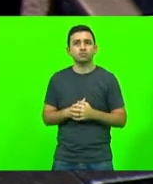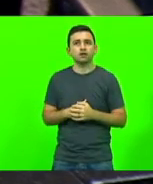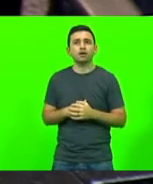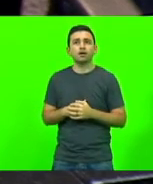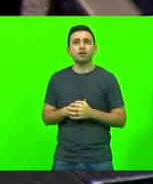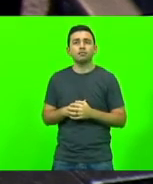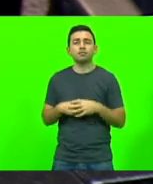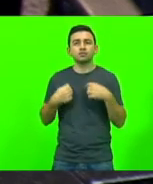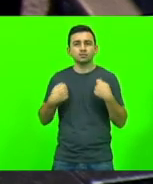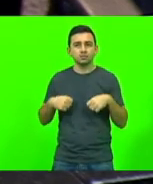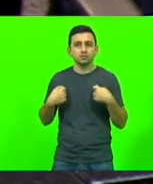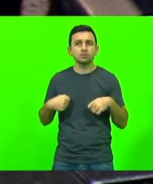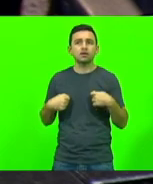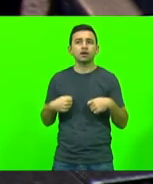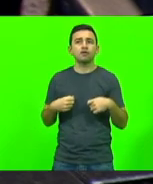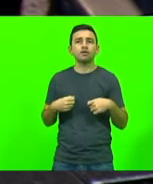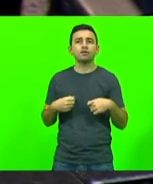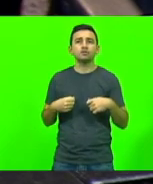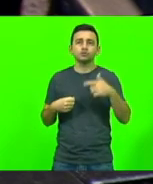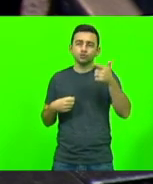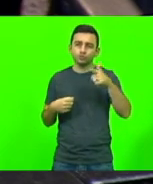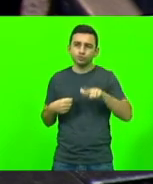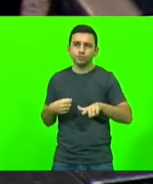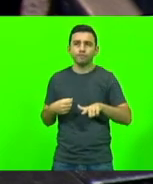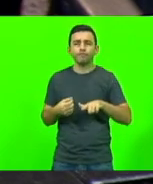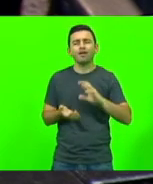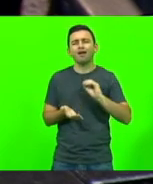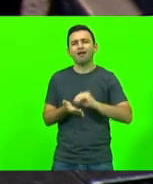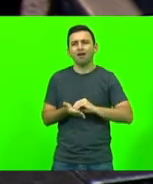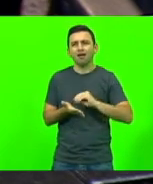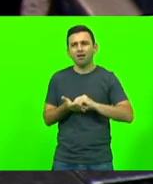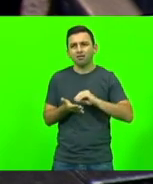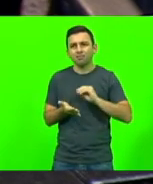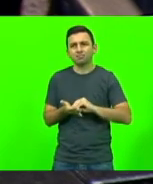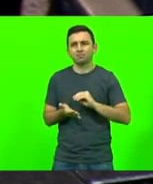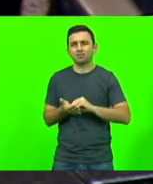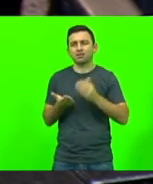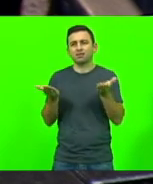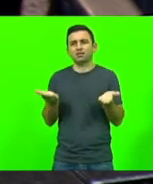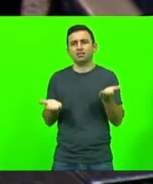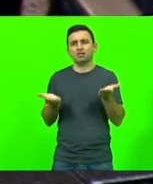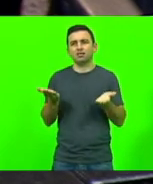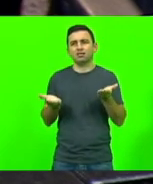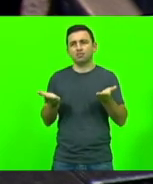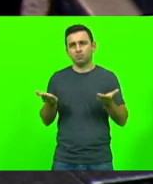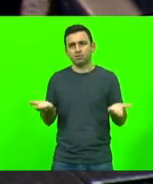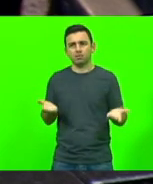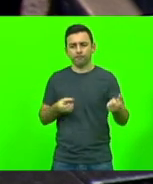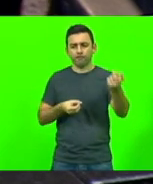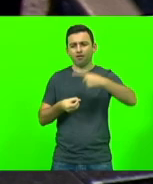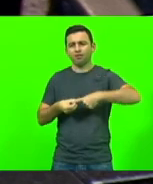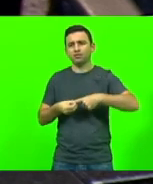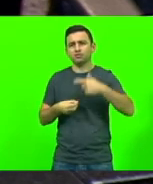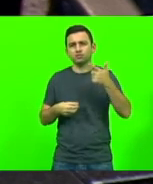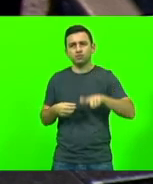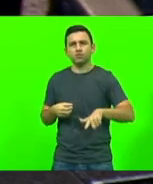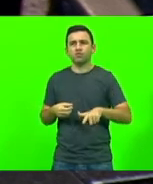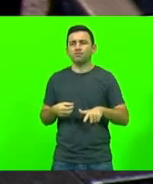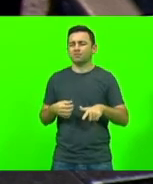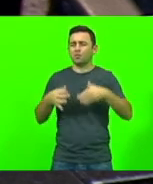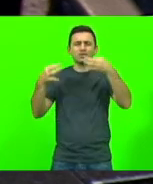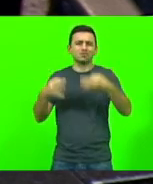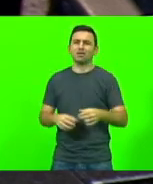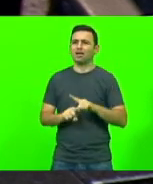voltar nessa falta de bom senso, retroagir nessa ação